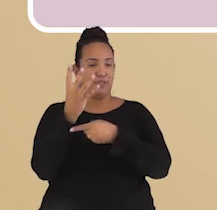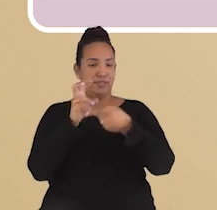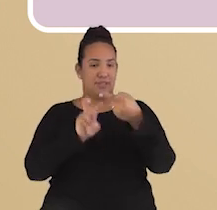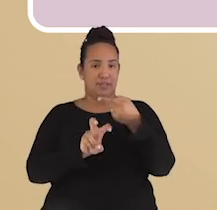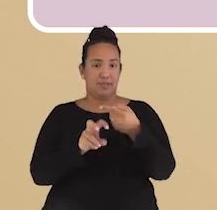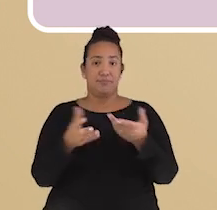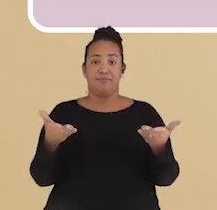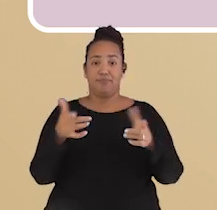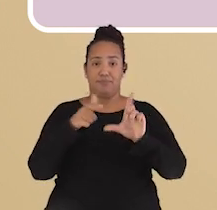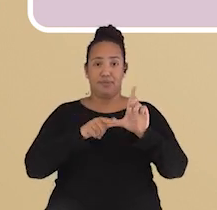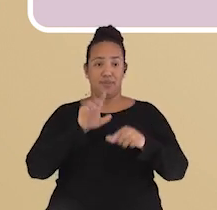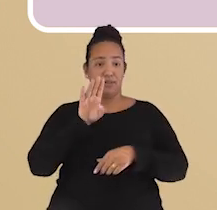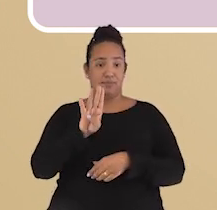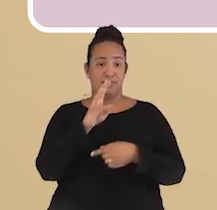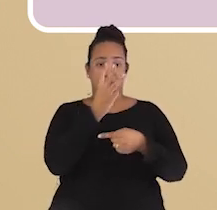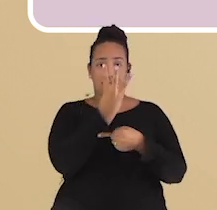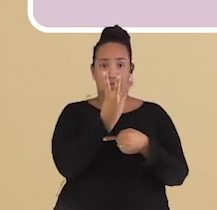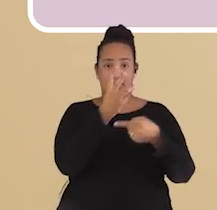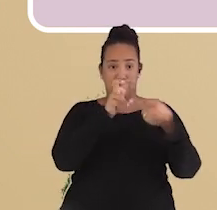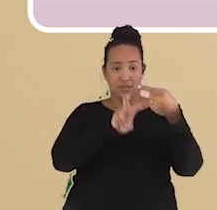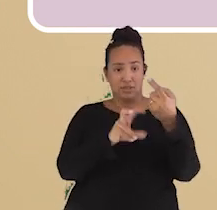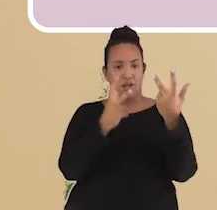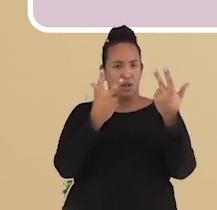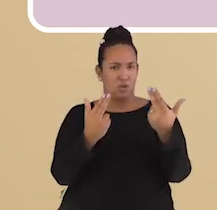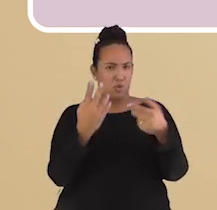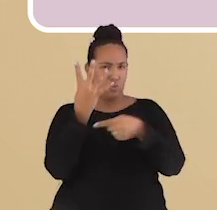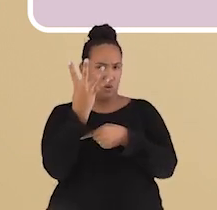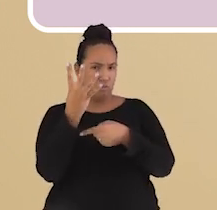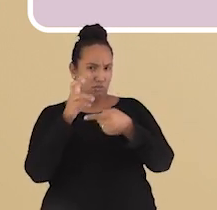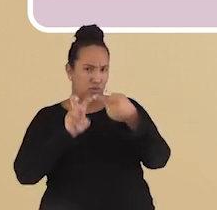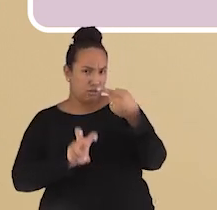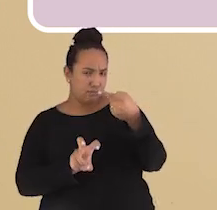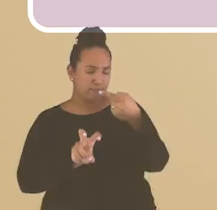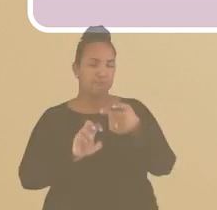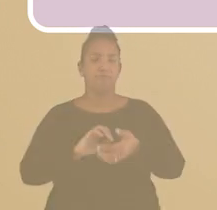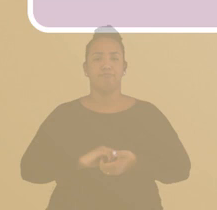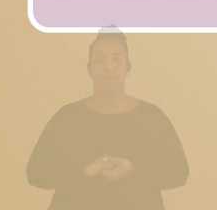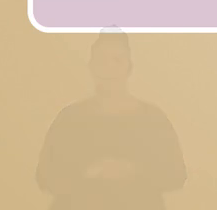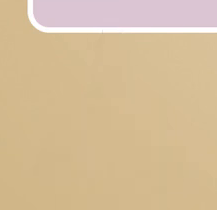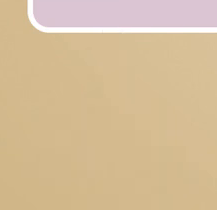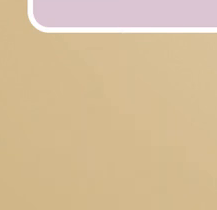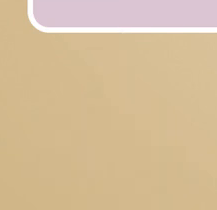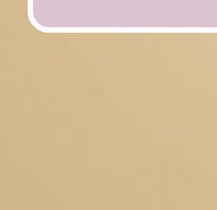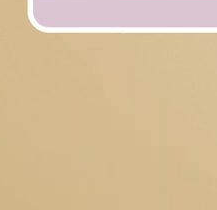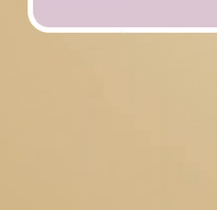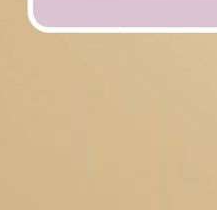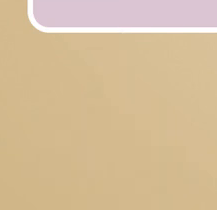B. 3/5 é equivalente a 4/5?